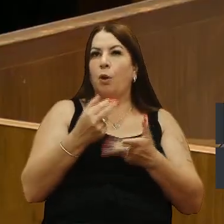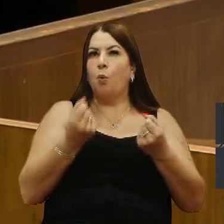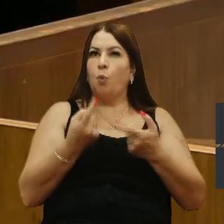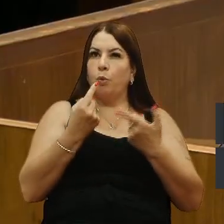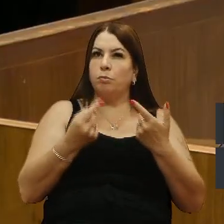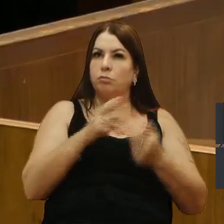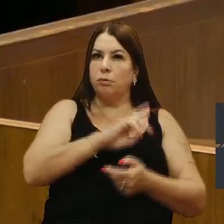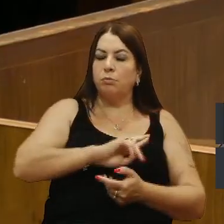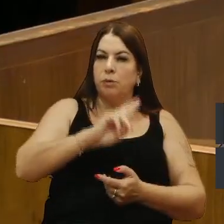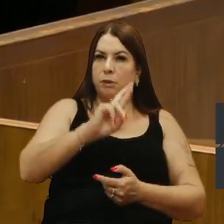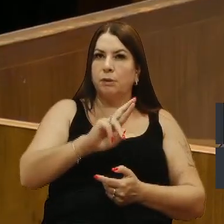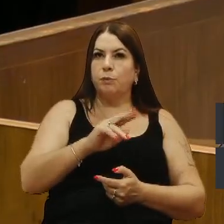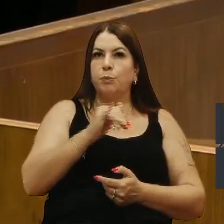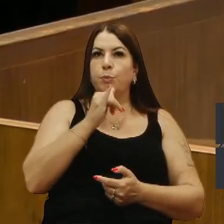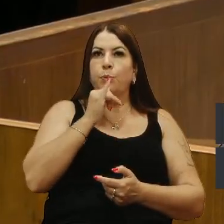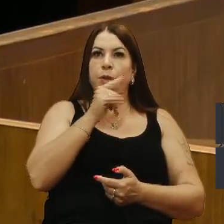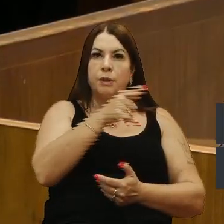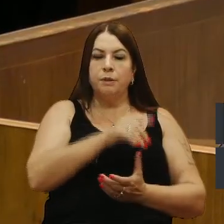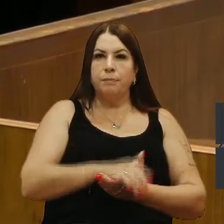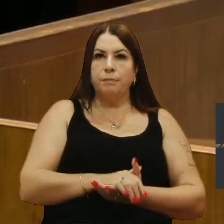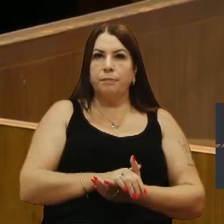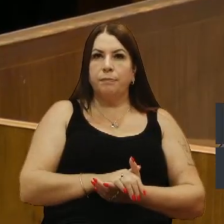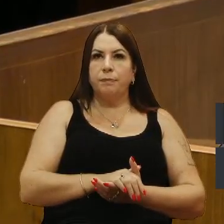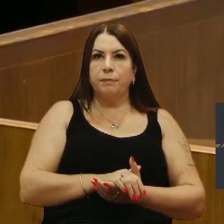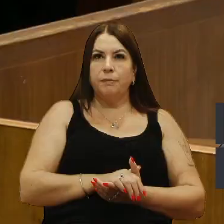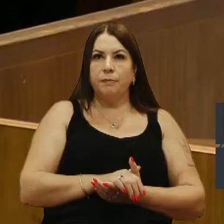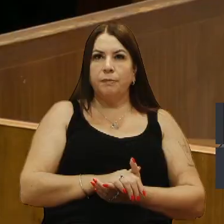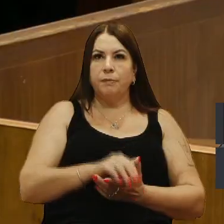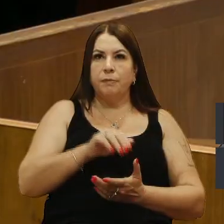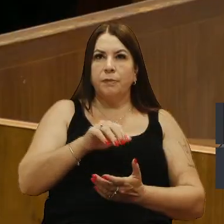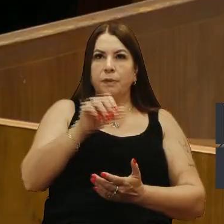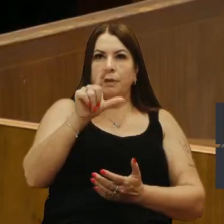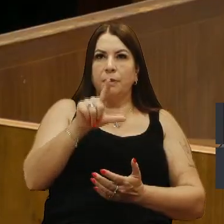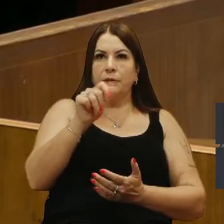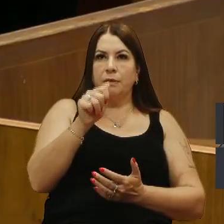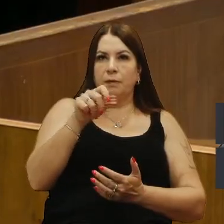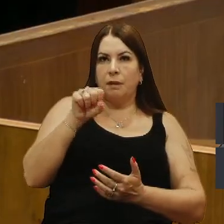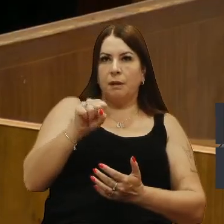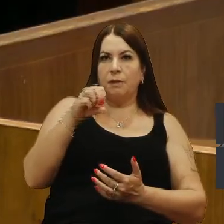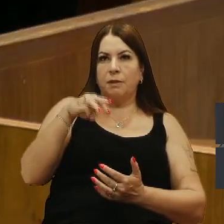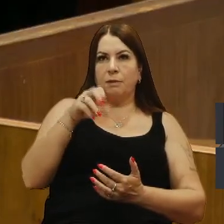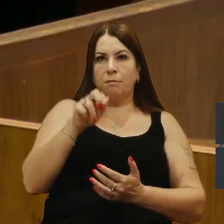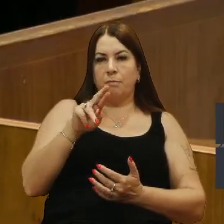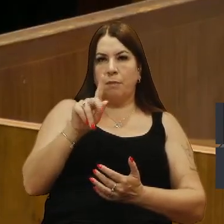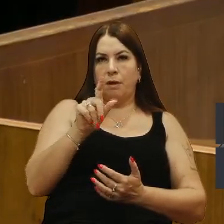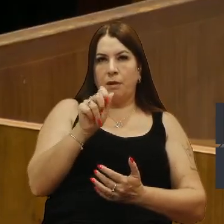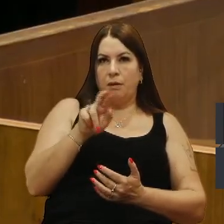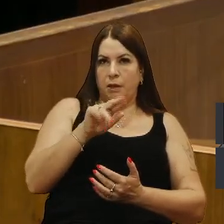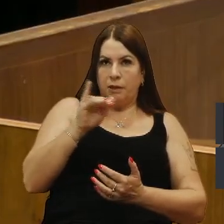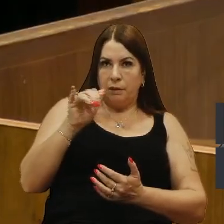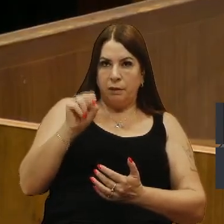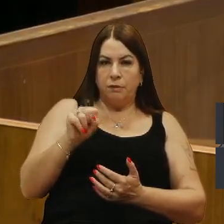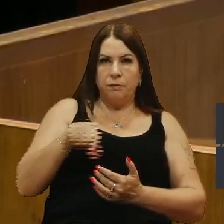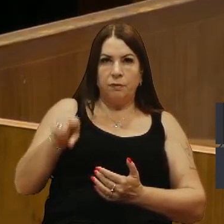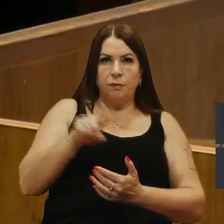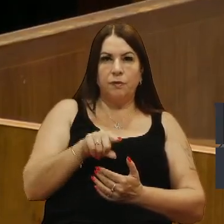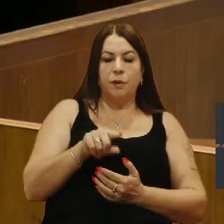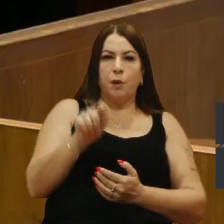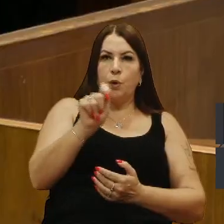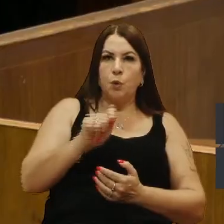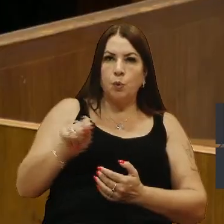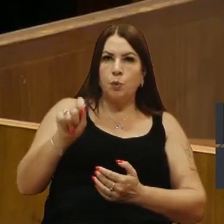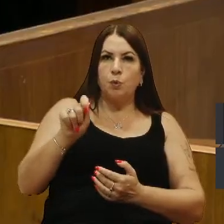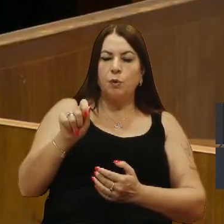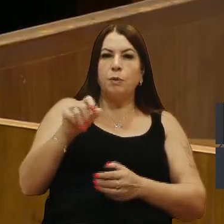aqui representantes, por exemplo, da Saboaria Las Margaritas, da associação,